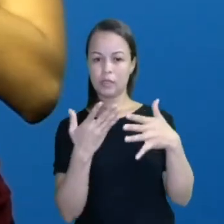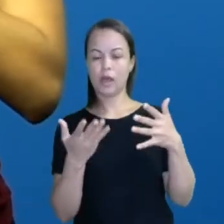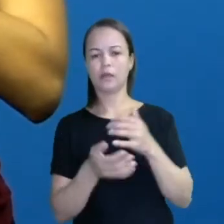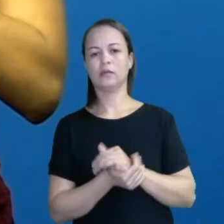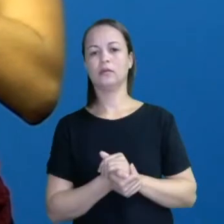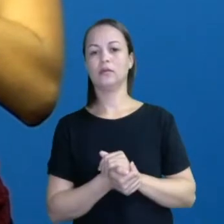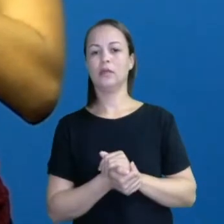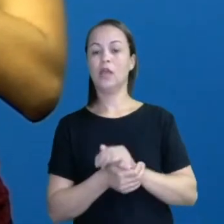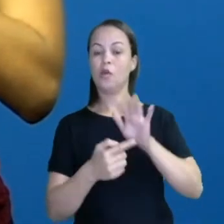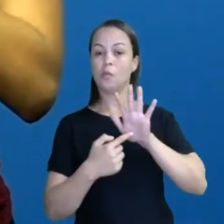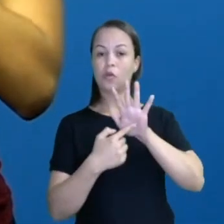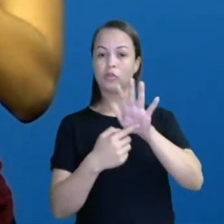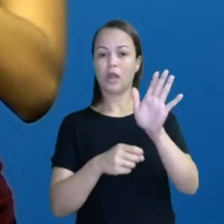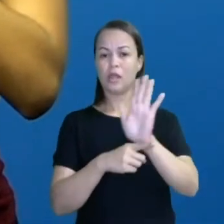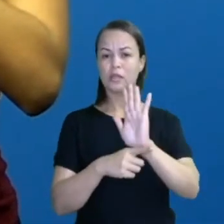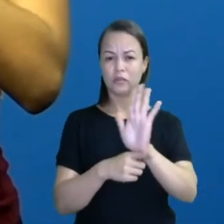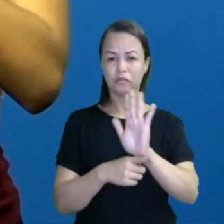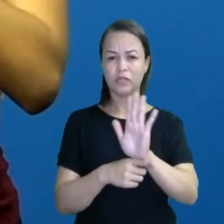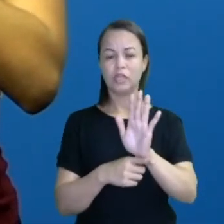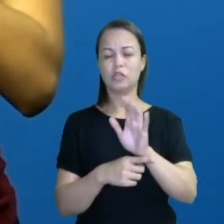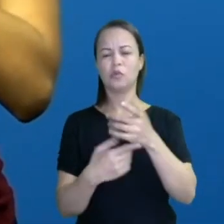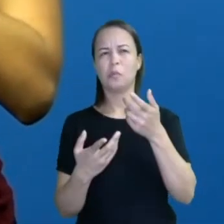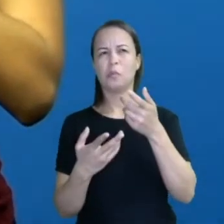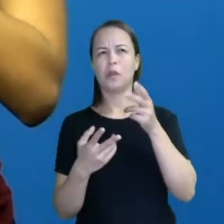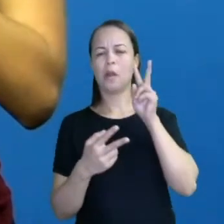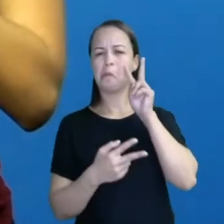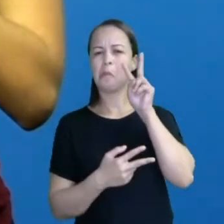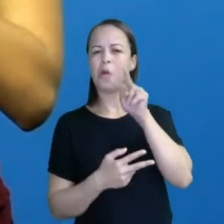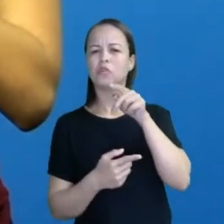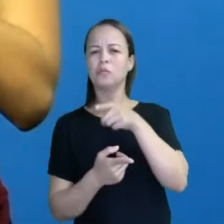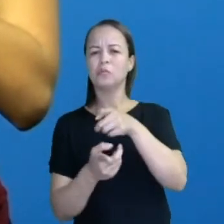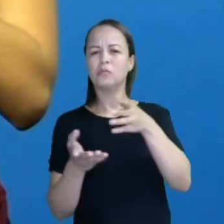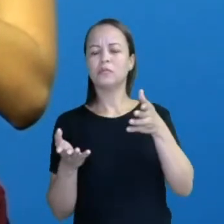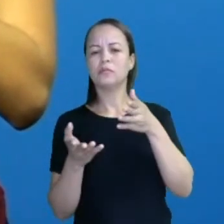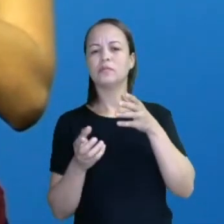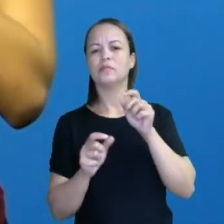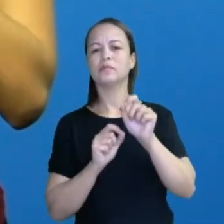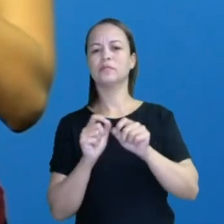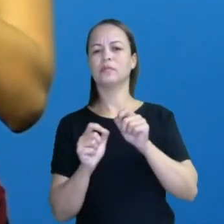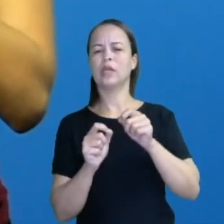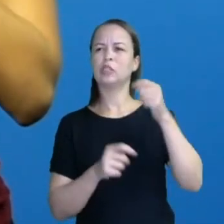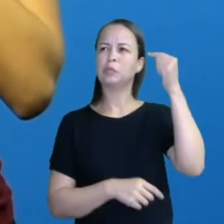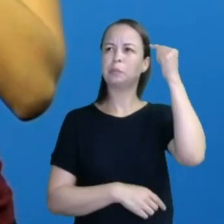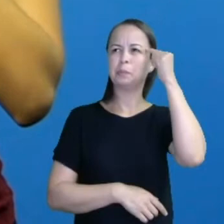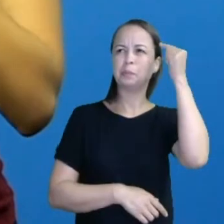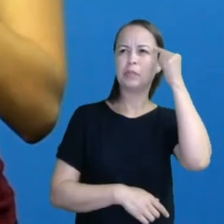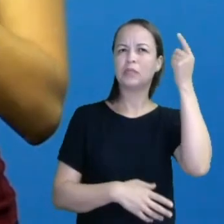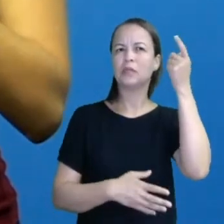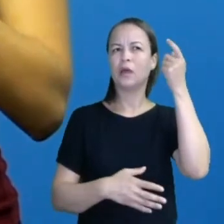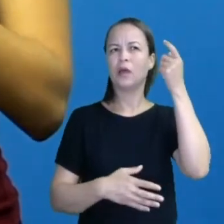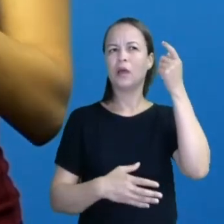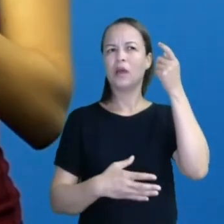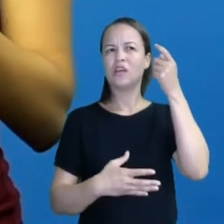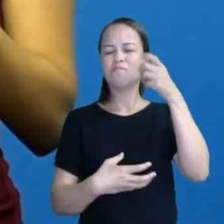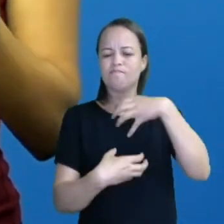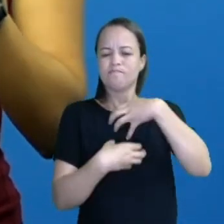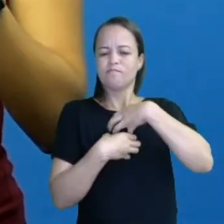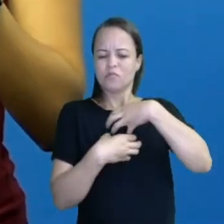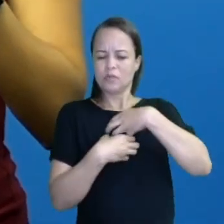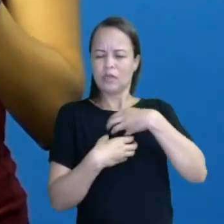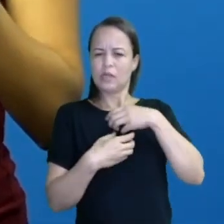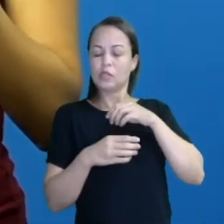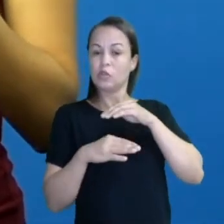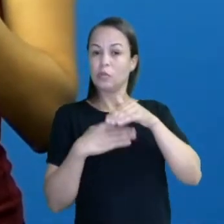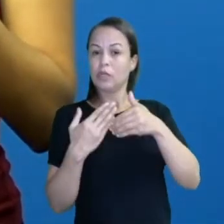eu trouxe esse vídeo, né, fazendo um paralelo para a gente pensar, sensibilizar sobre o que